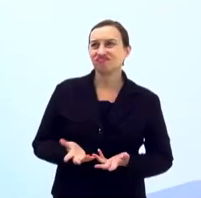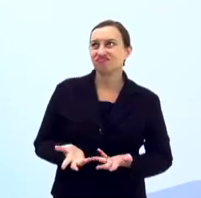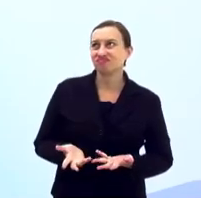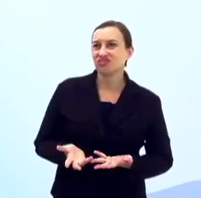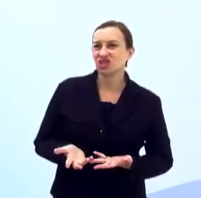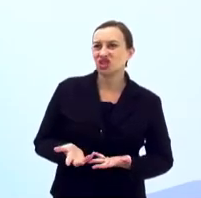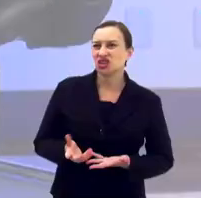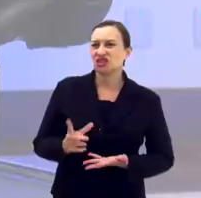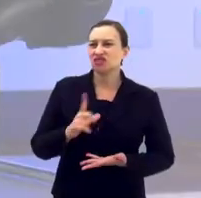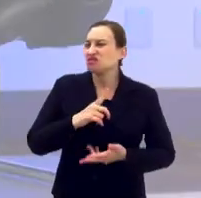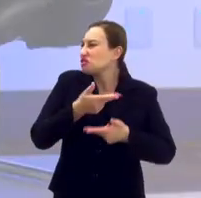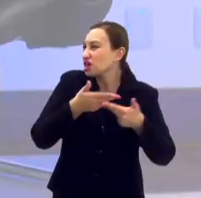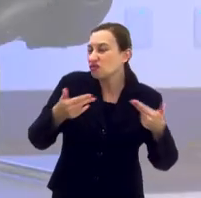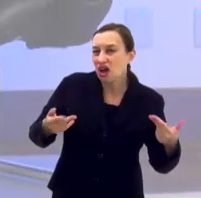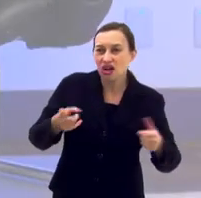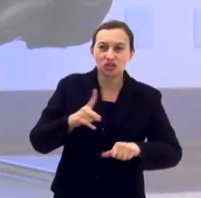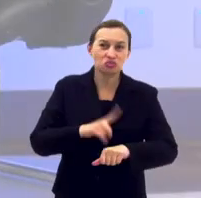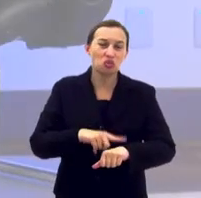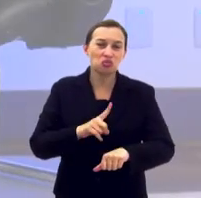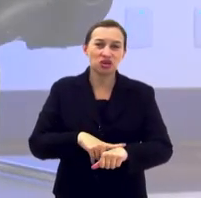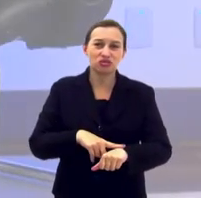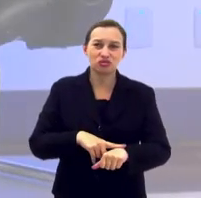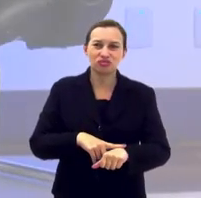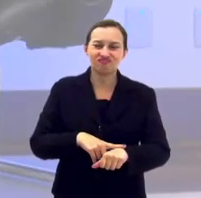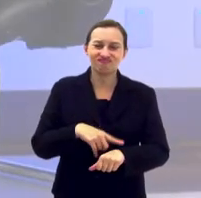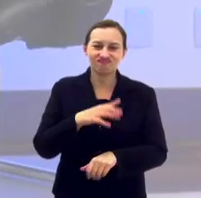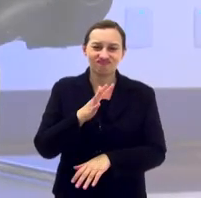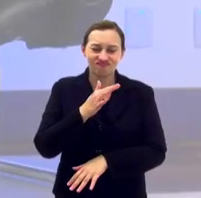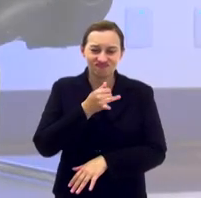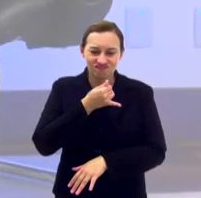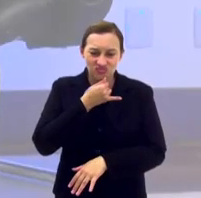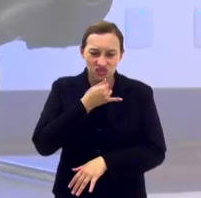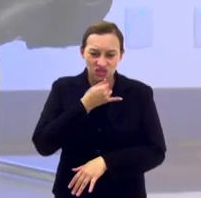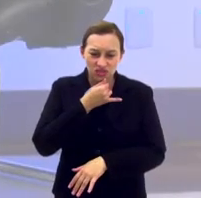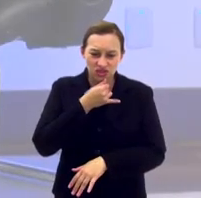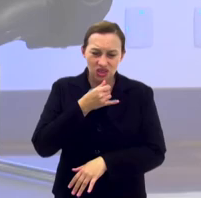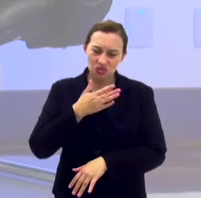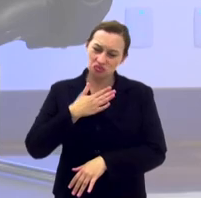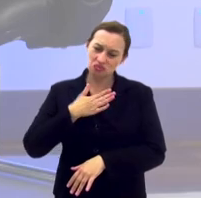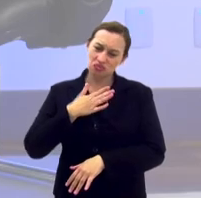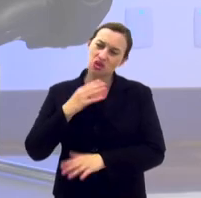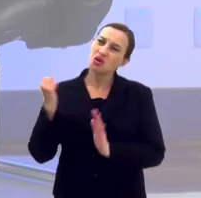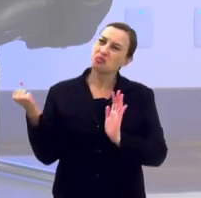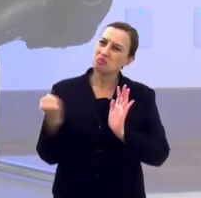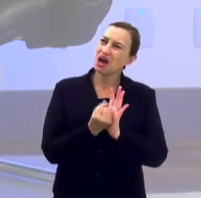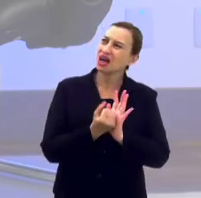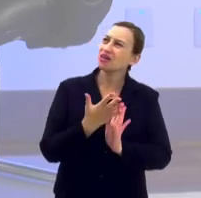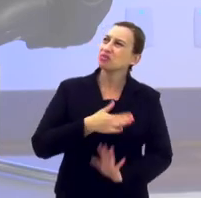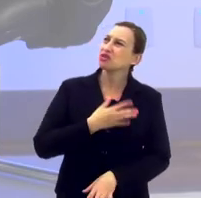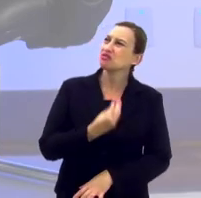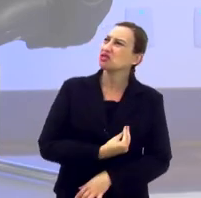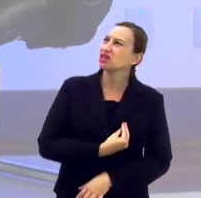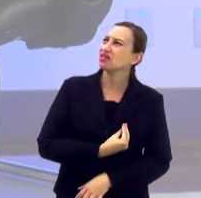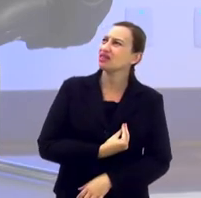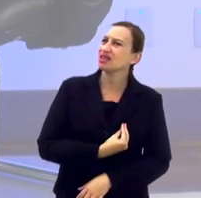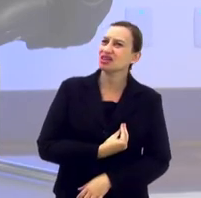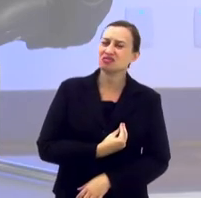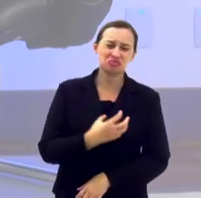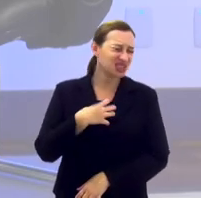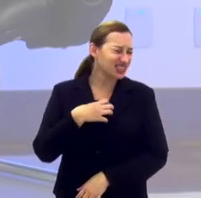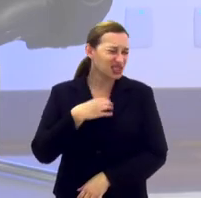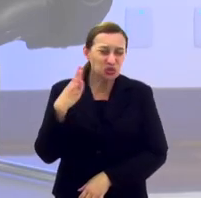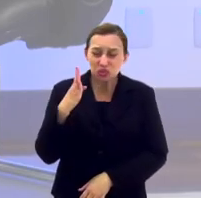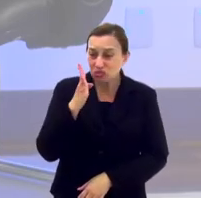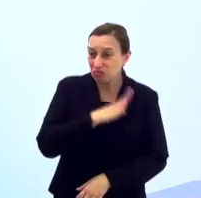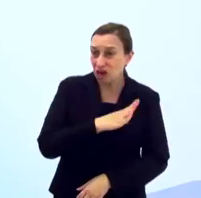situação, acho que tiveram vários momentos humilhantes. Uma que me marca muito, uma que me